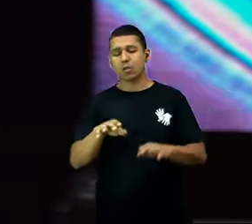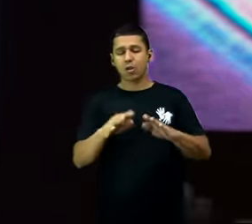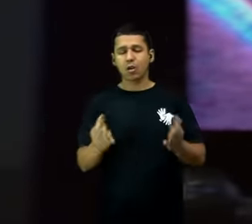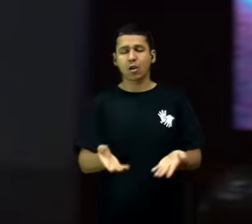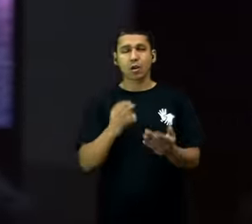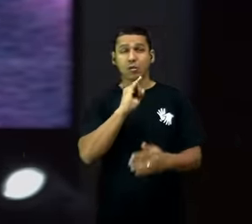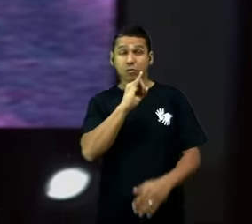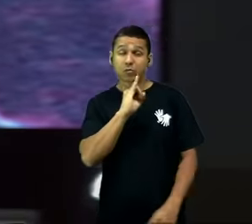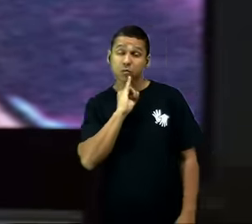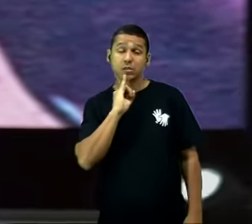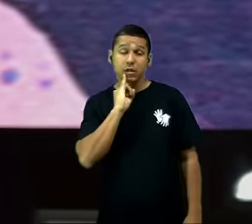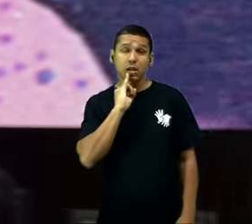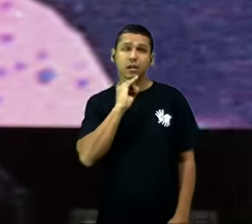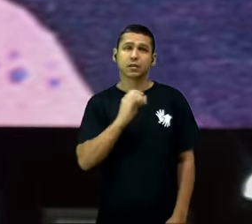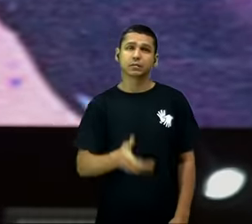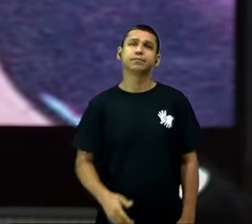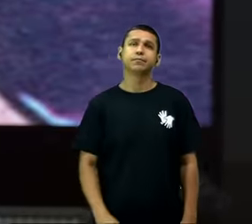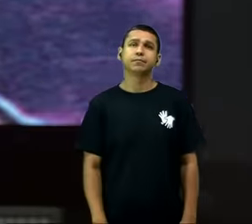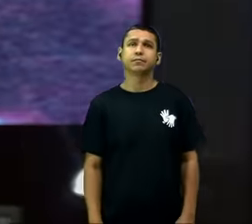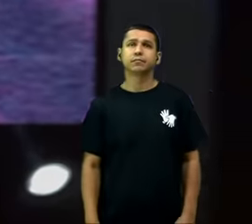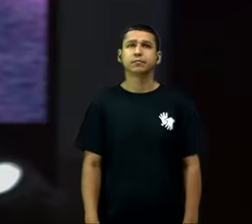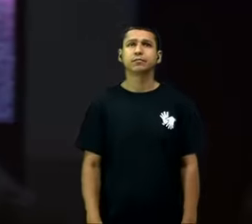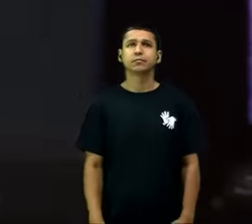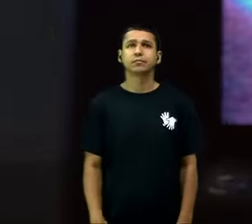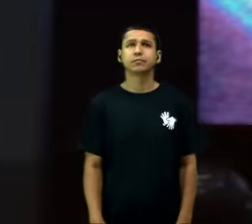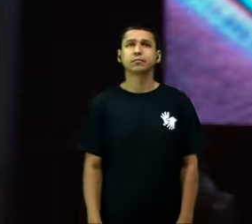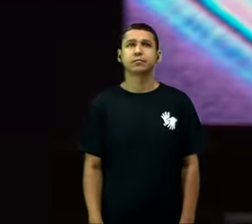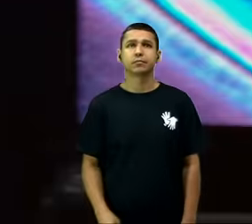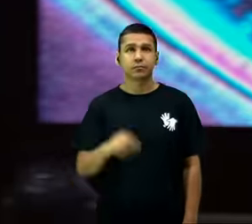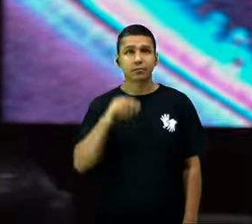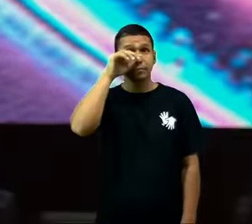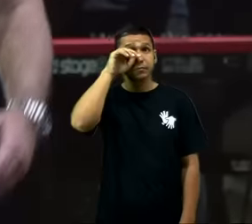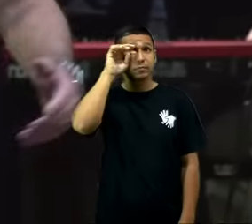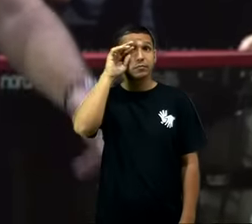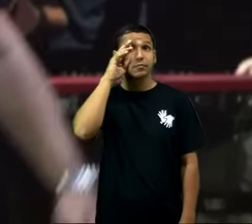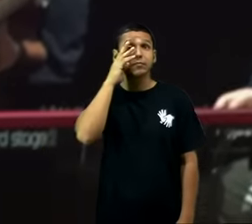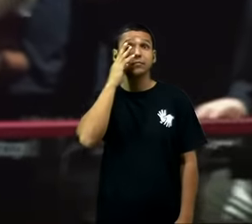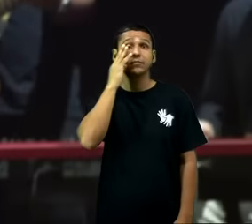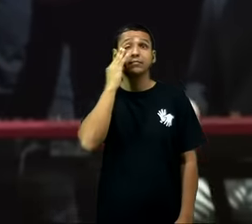Ah, irmão, se eu tivesse tempo para te dizer quantas vezes